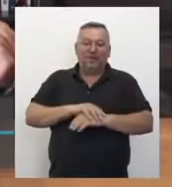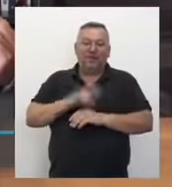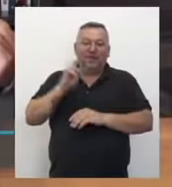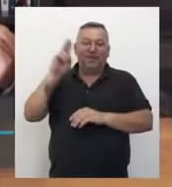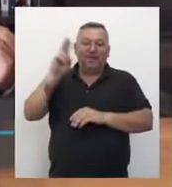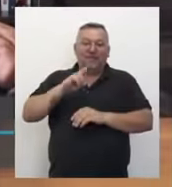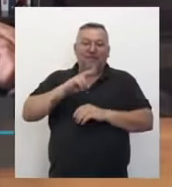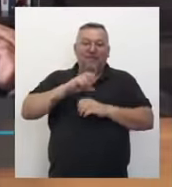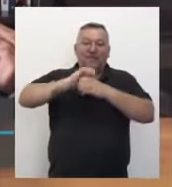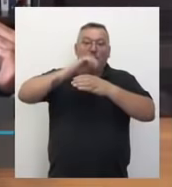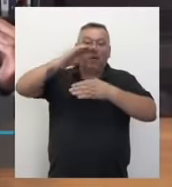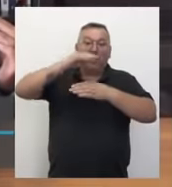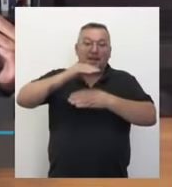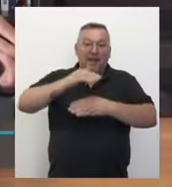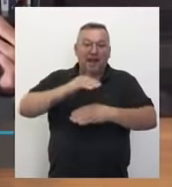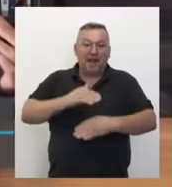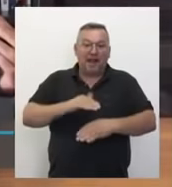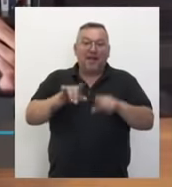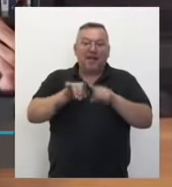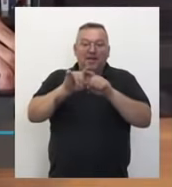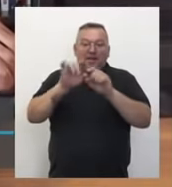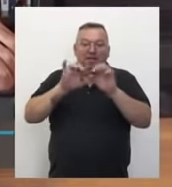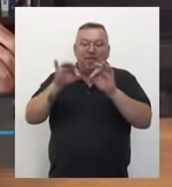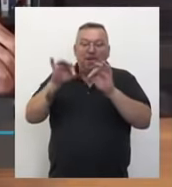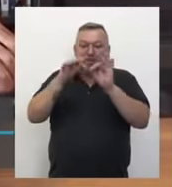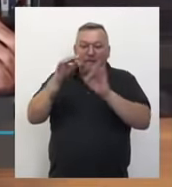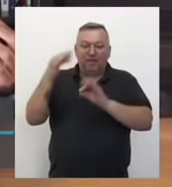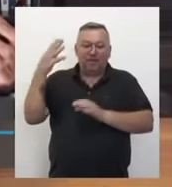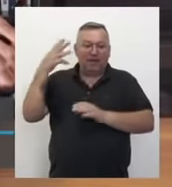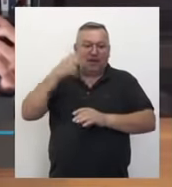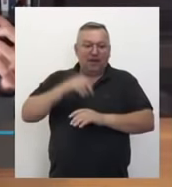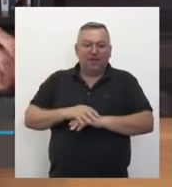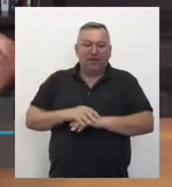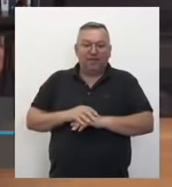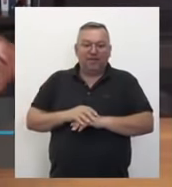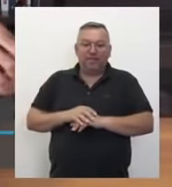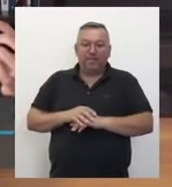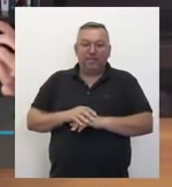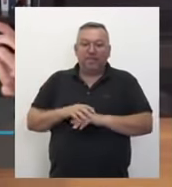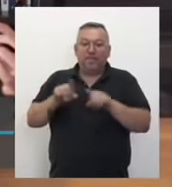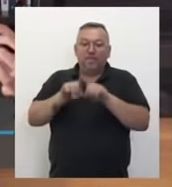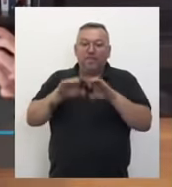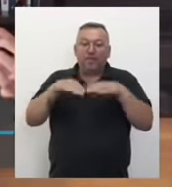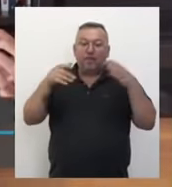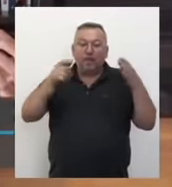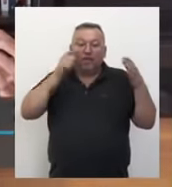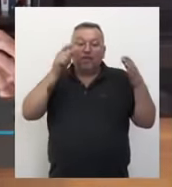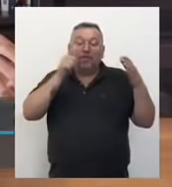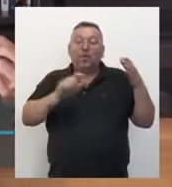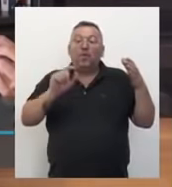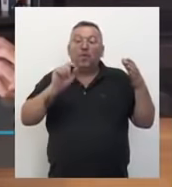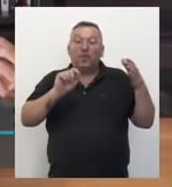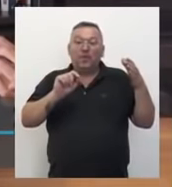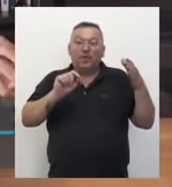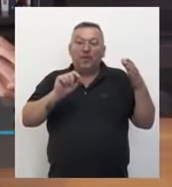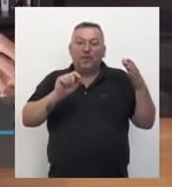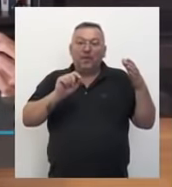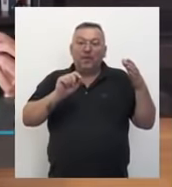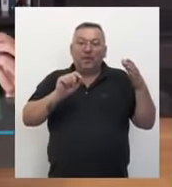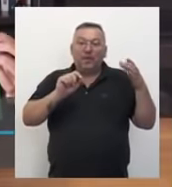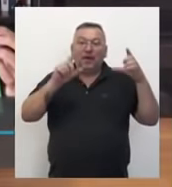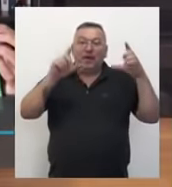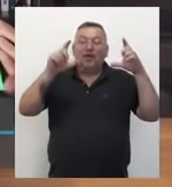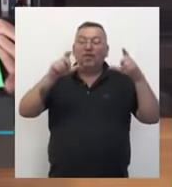minhas cortinas, as persianas, passei um barbante aqui dentro e quando eu abro, mostro o quê? Aqueles